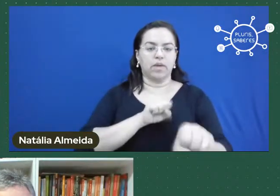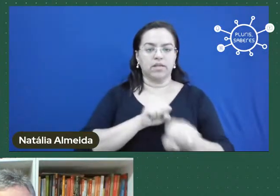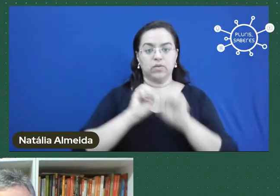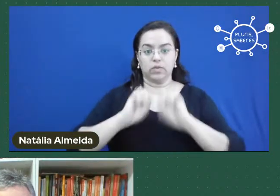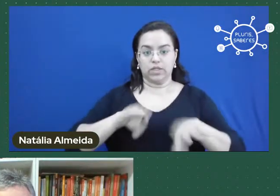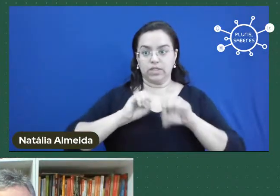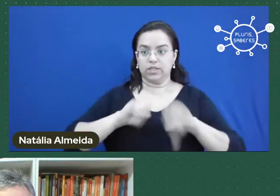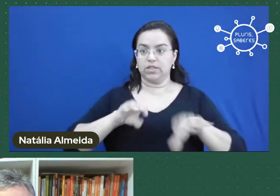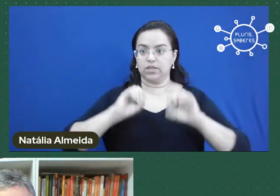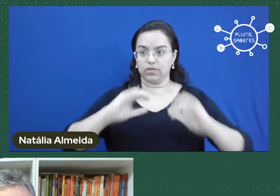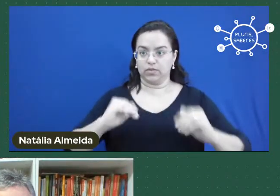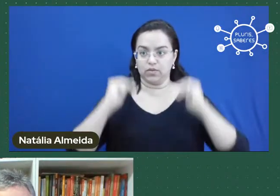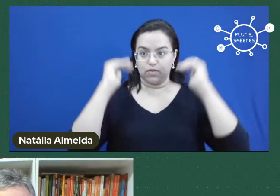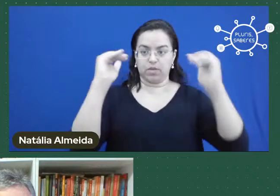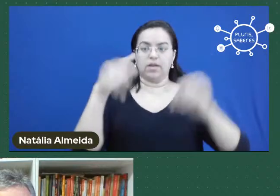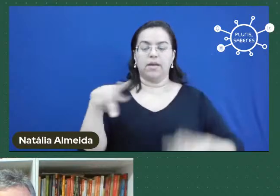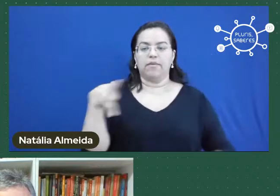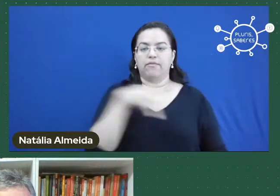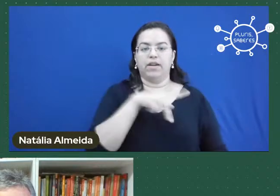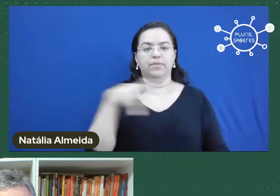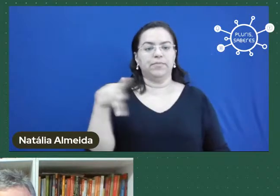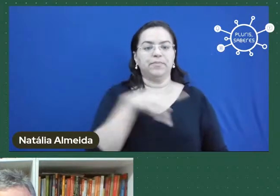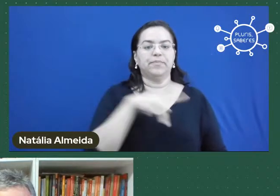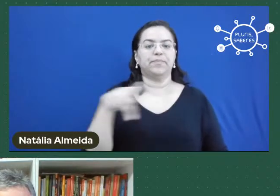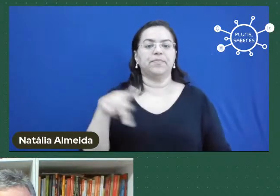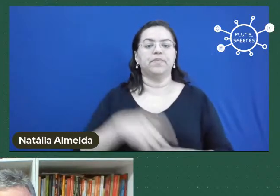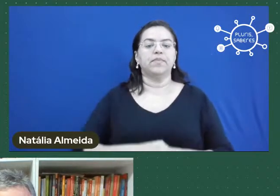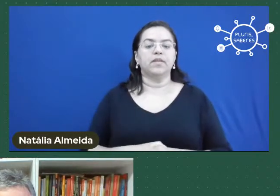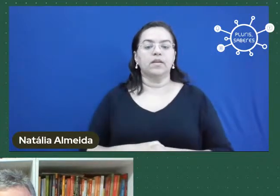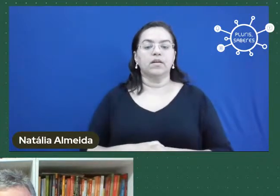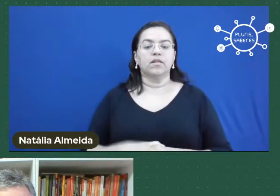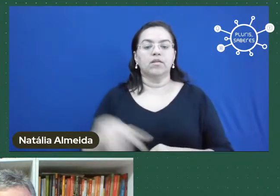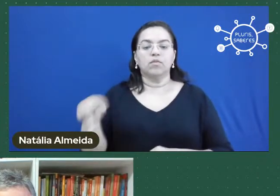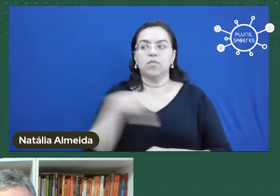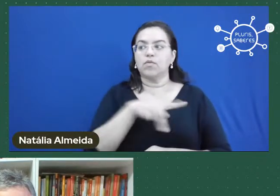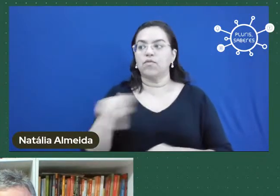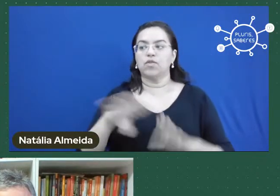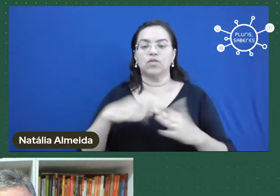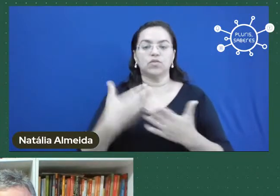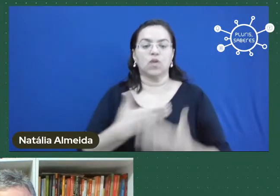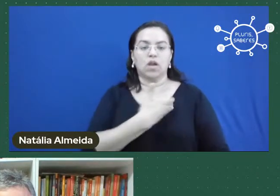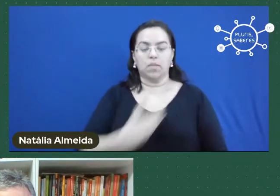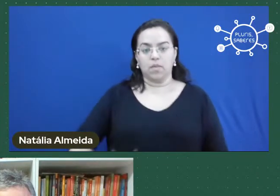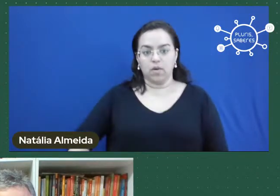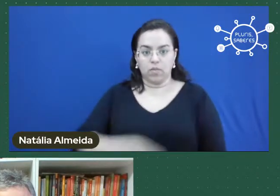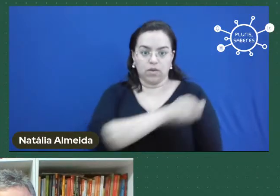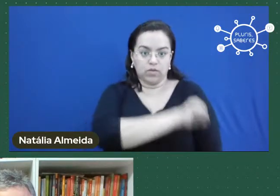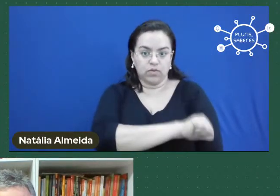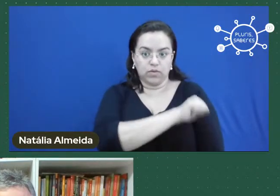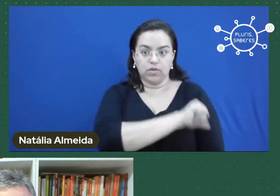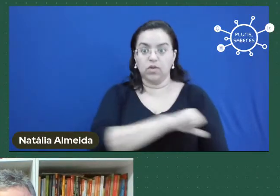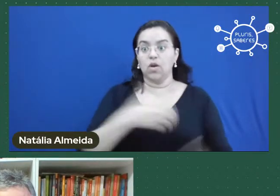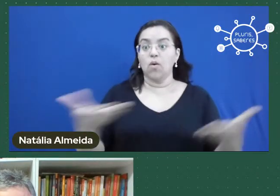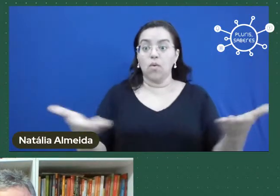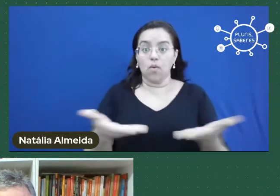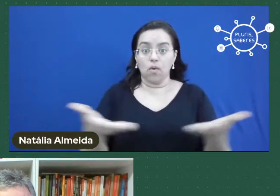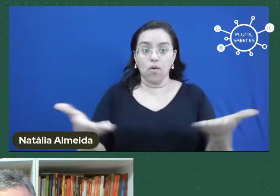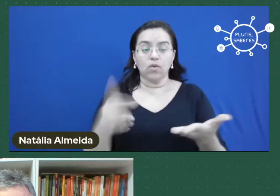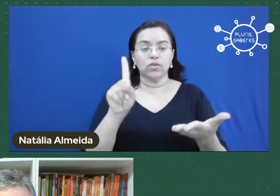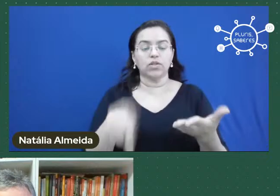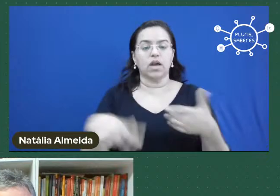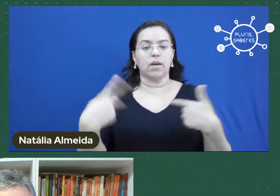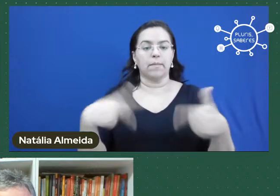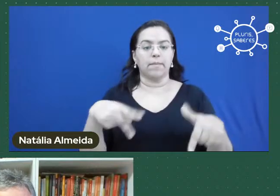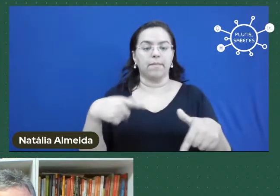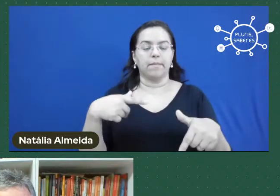da Rede Pública Municipal do Rio de Janeiro e atualmente é professor adjunto do Departamento de Arquivologia da